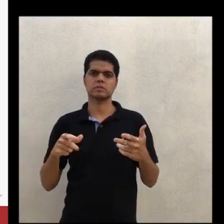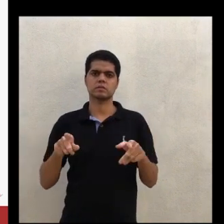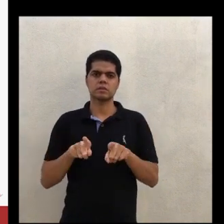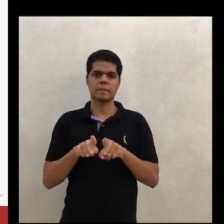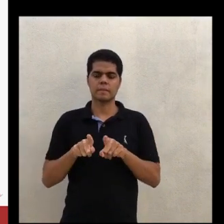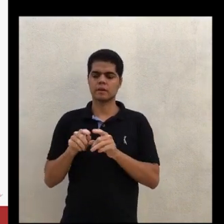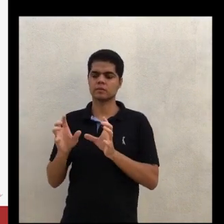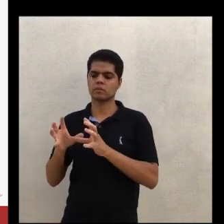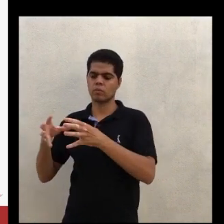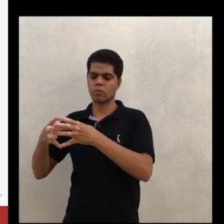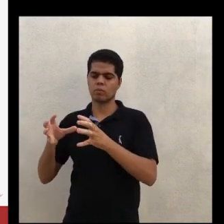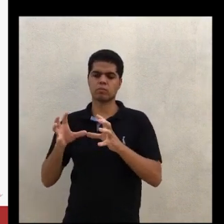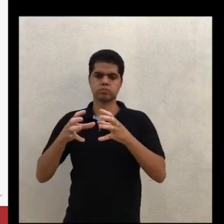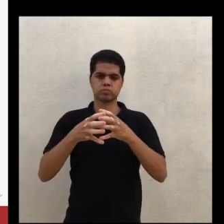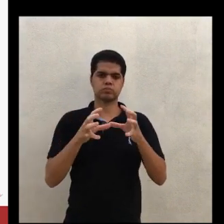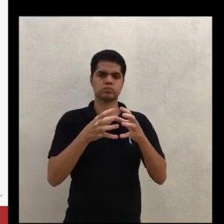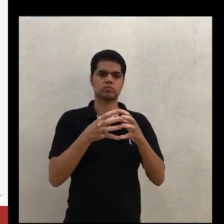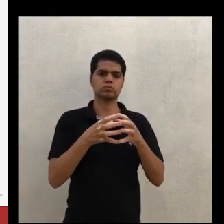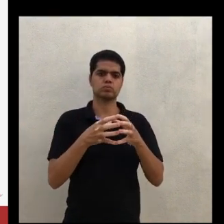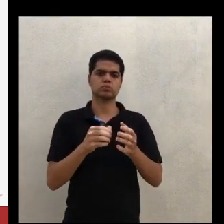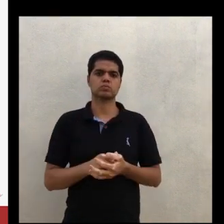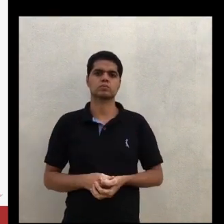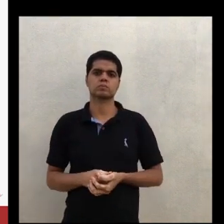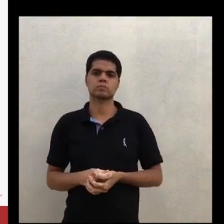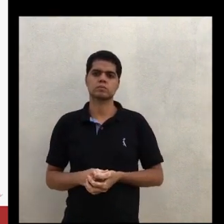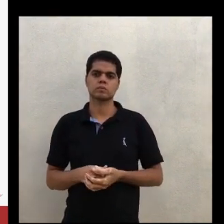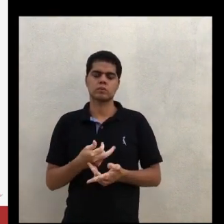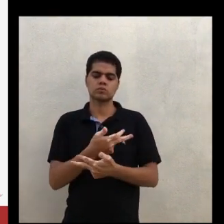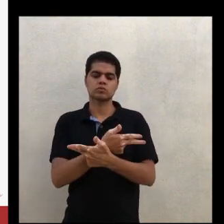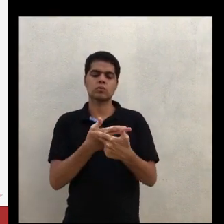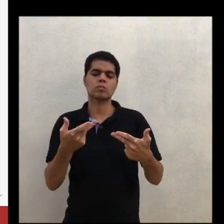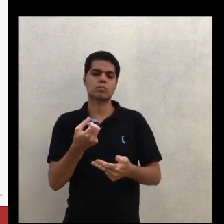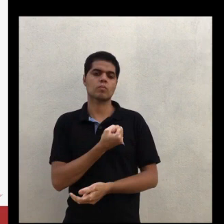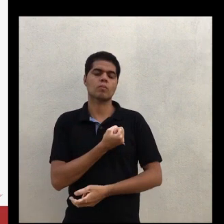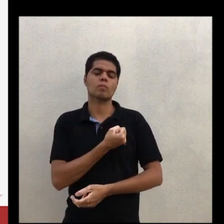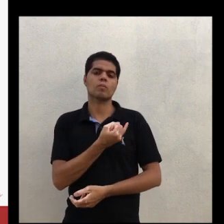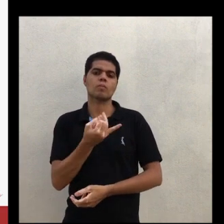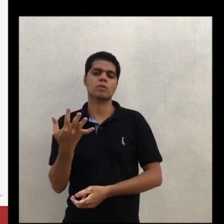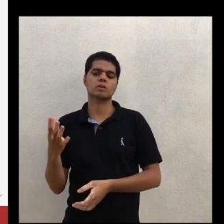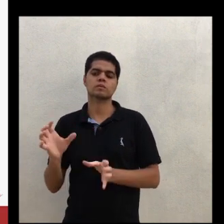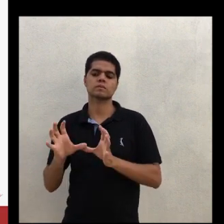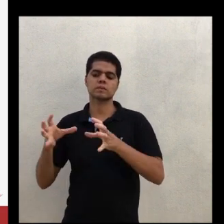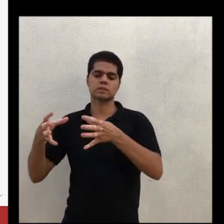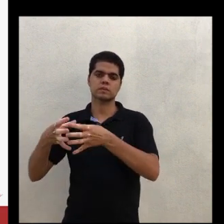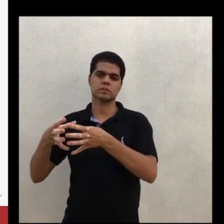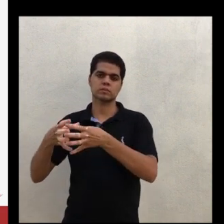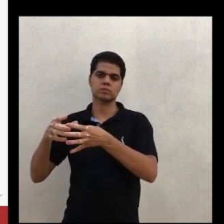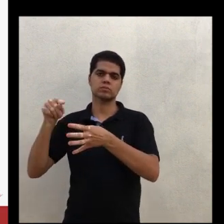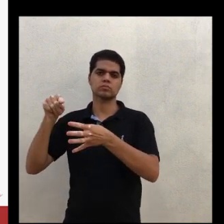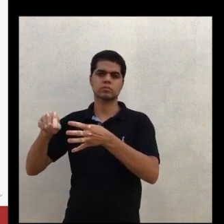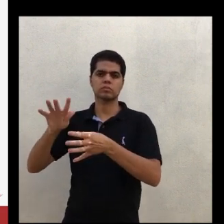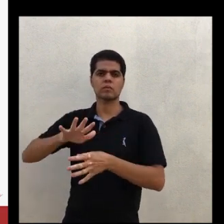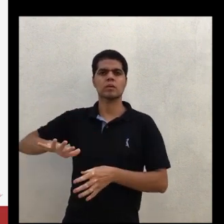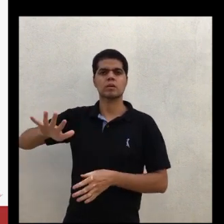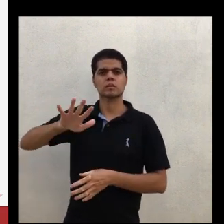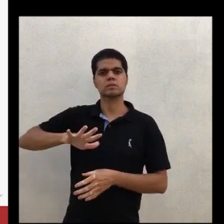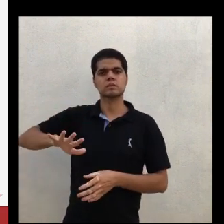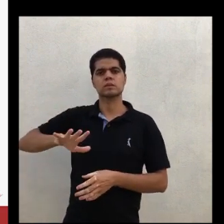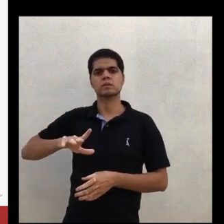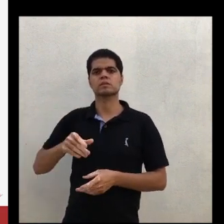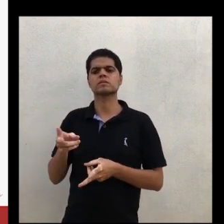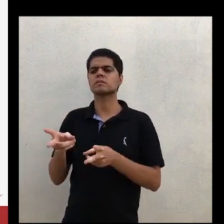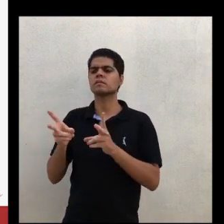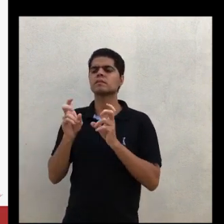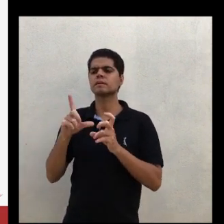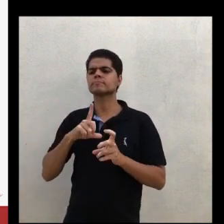que ele cai dentro de um conjunto desse, vai pegar essas áreas e vai achar aqui meio um ponto de equilíbrio. Vamos falar desse jeito assim, seria